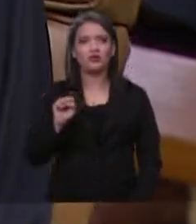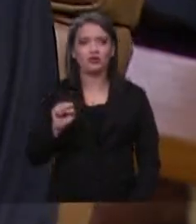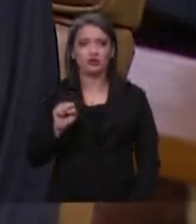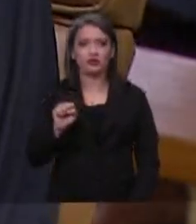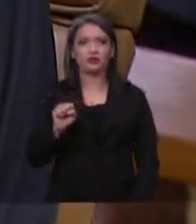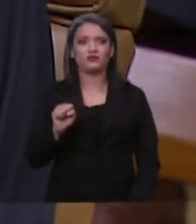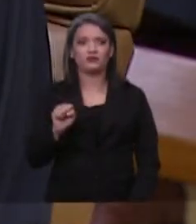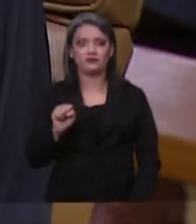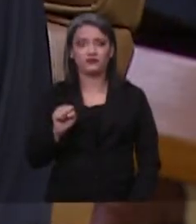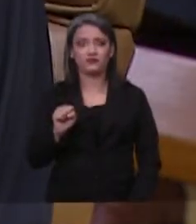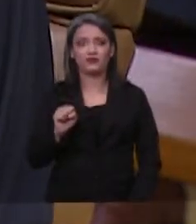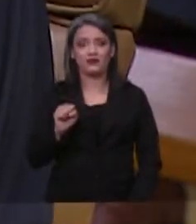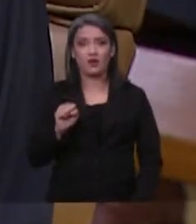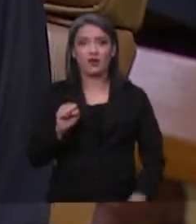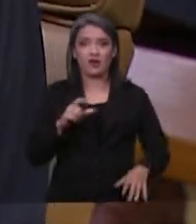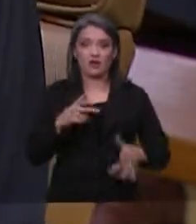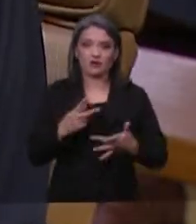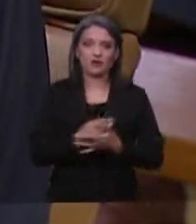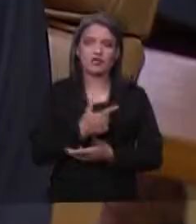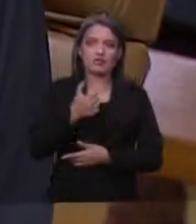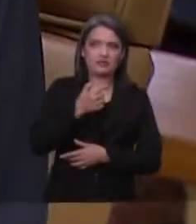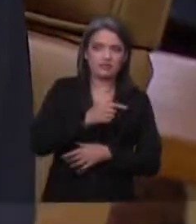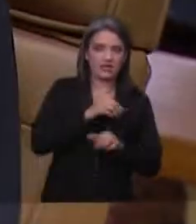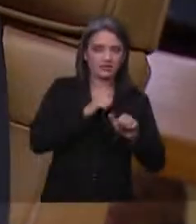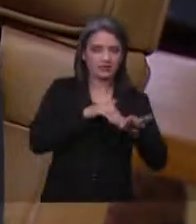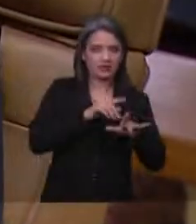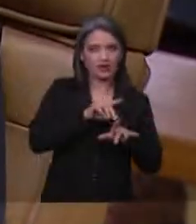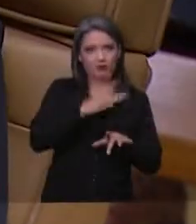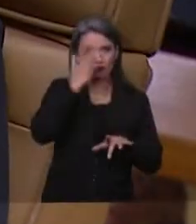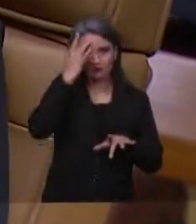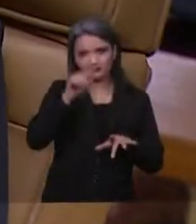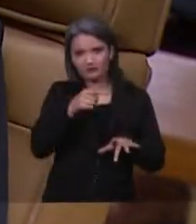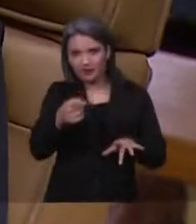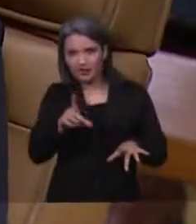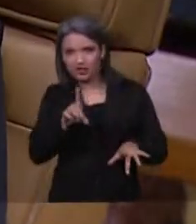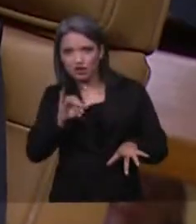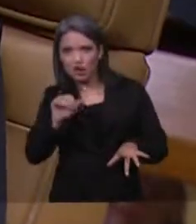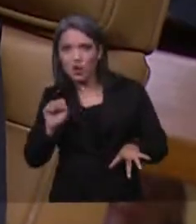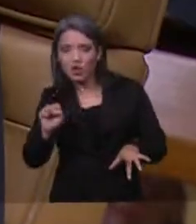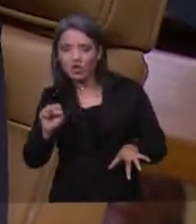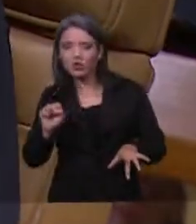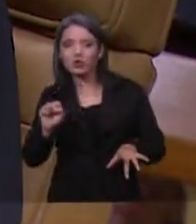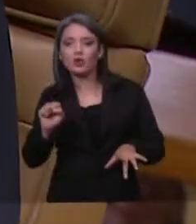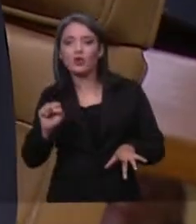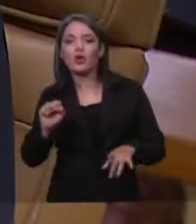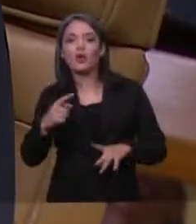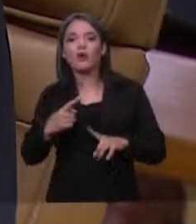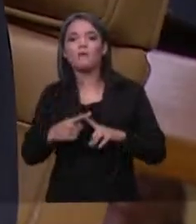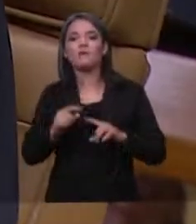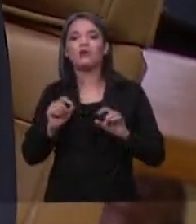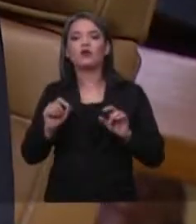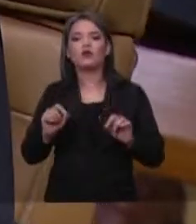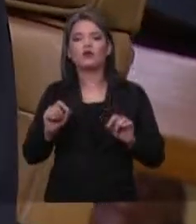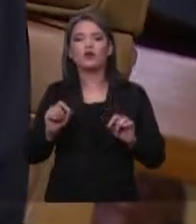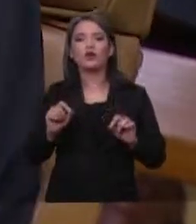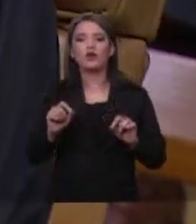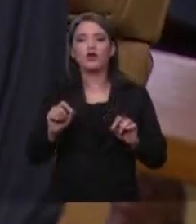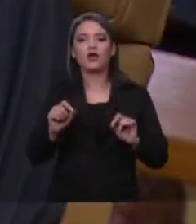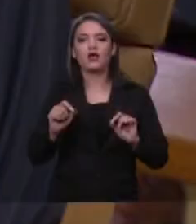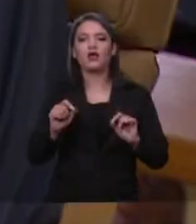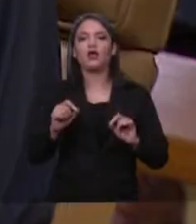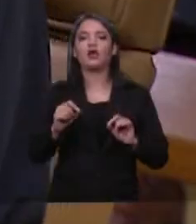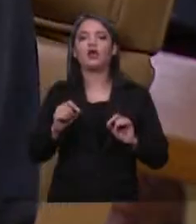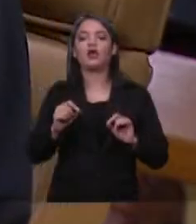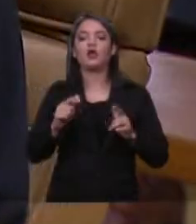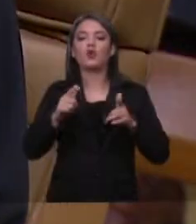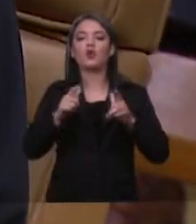exatamente seguinte ao dia 7 de setembro, porque sempre entendi que o palco do presidente Supremo Tribunal